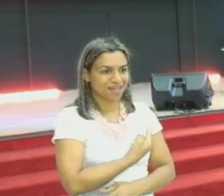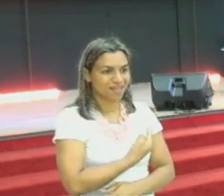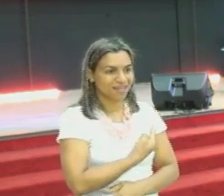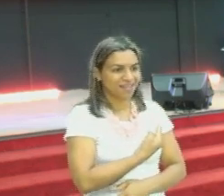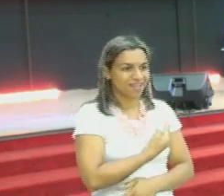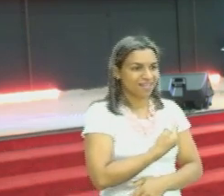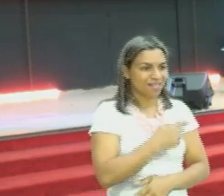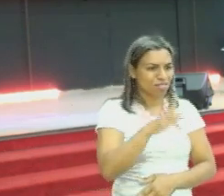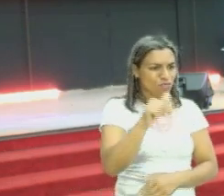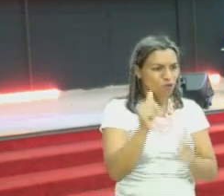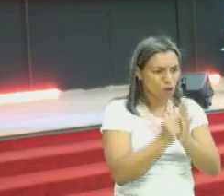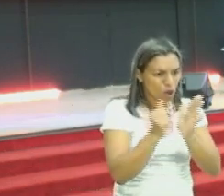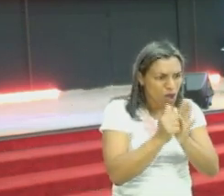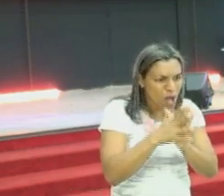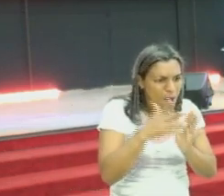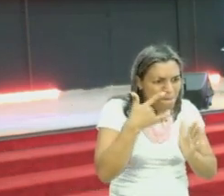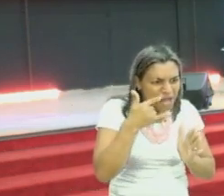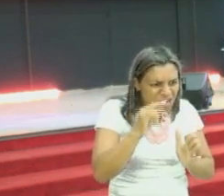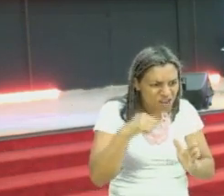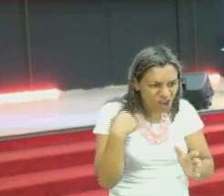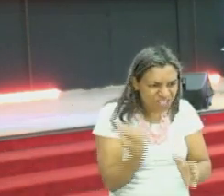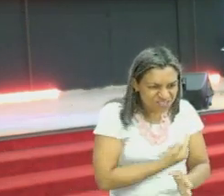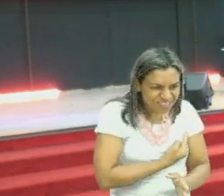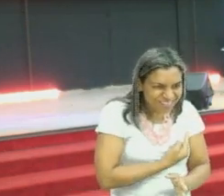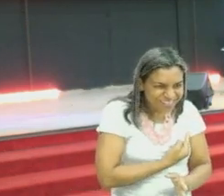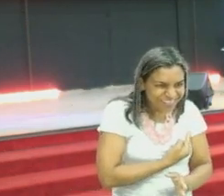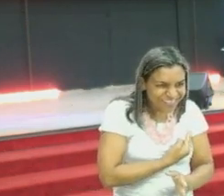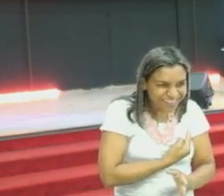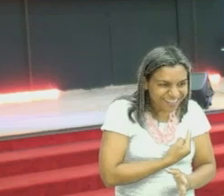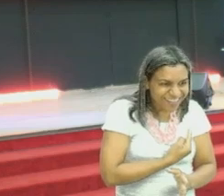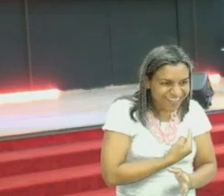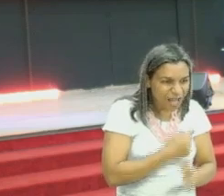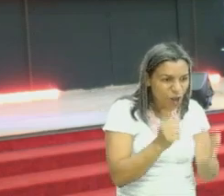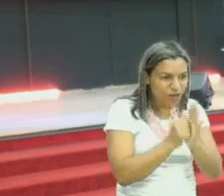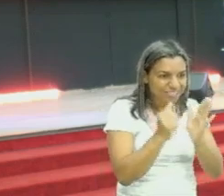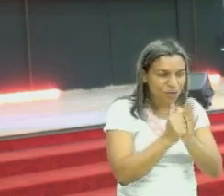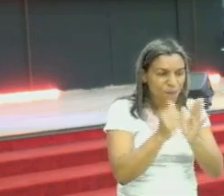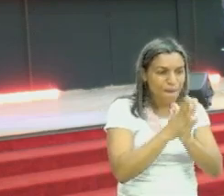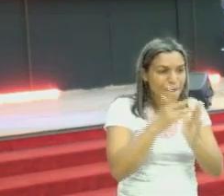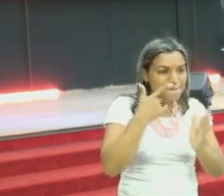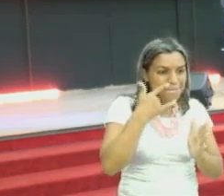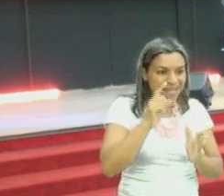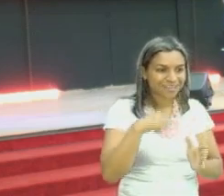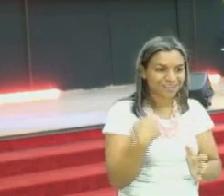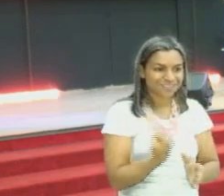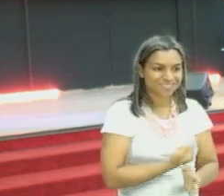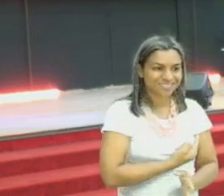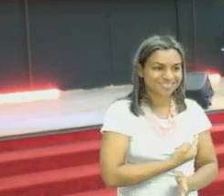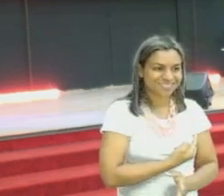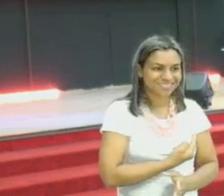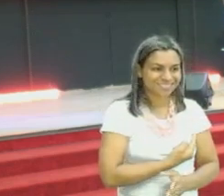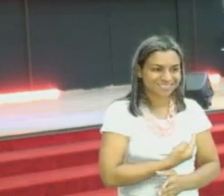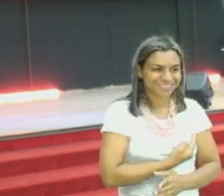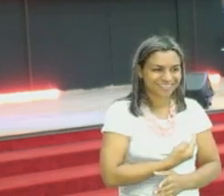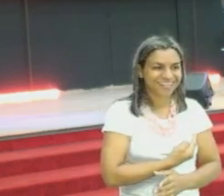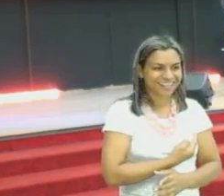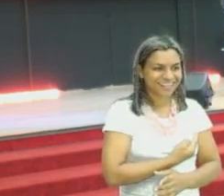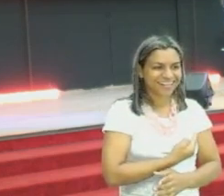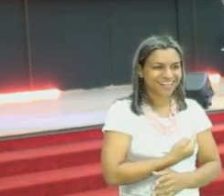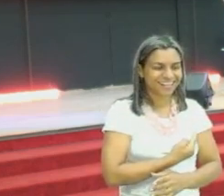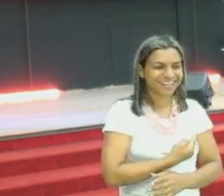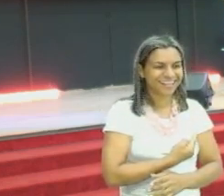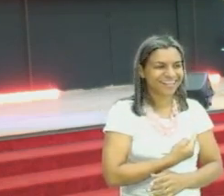A maioria de nós oramos o Pai Nosso, e eu quero lembrar a você que uma frase do Pai